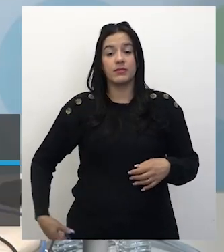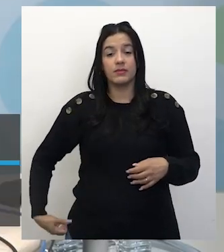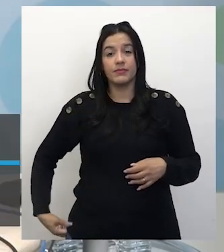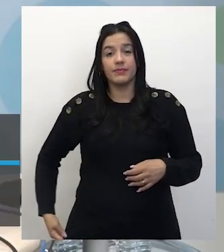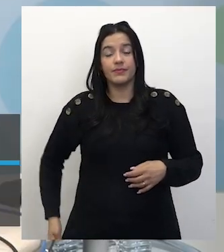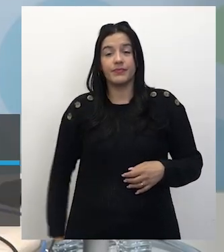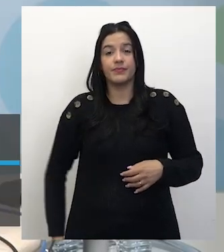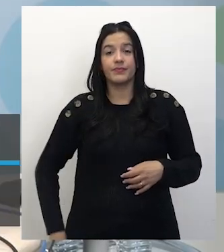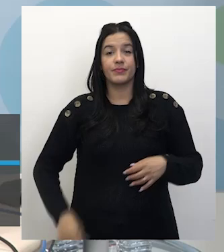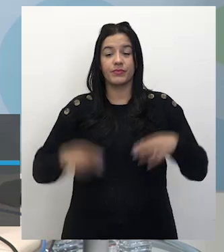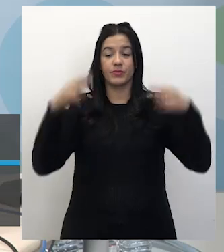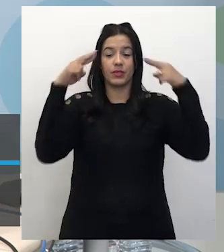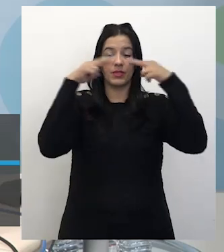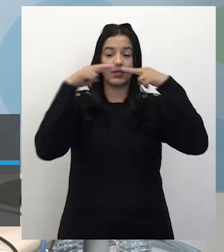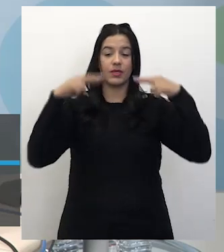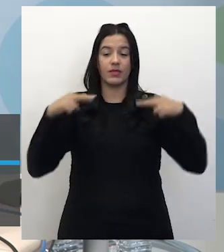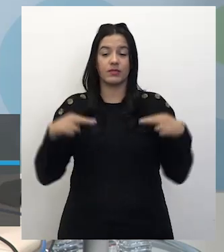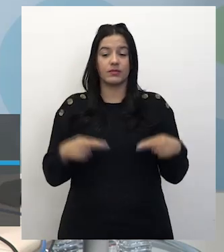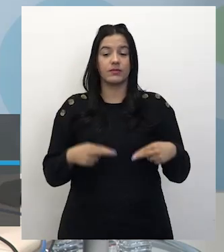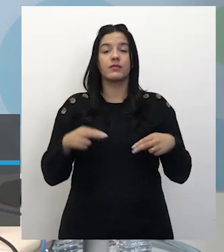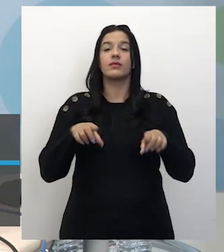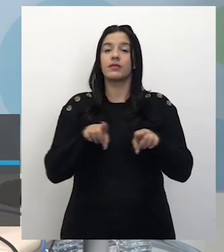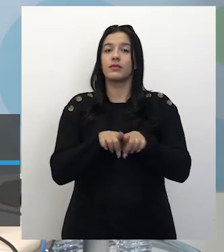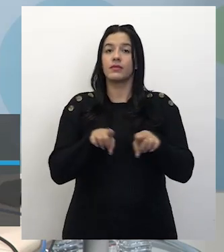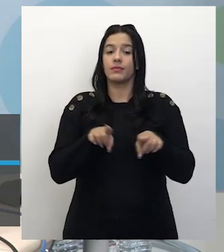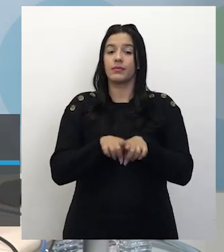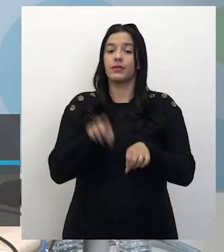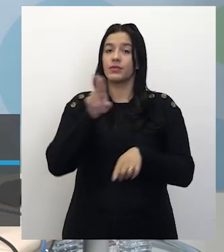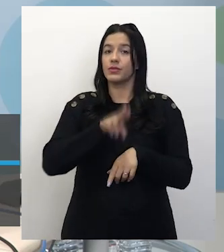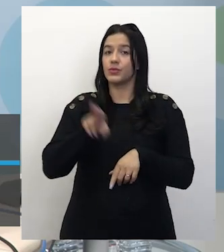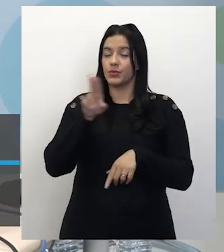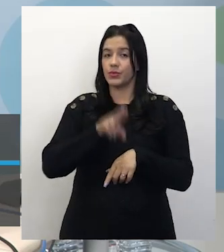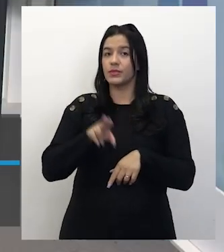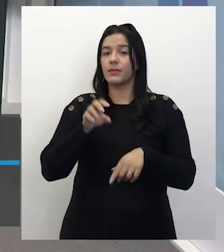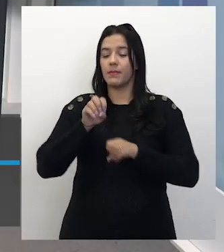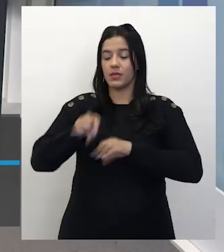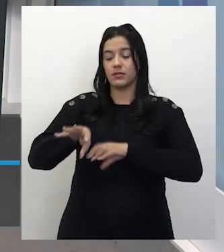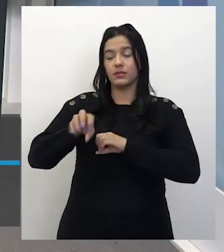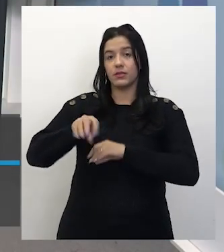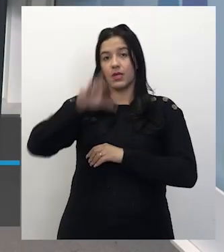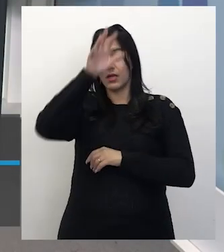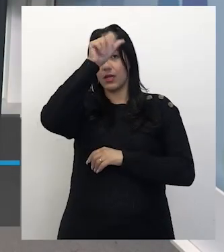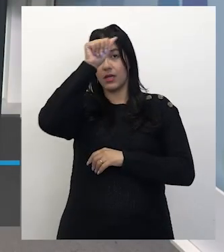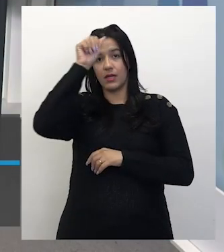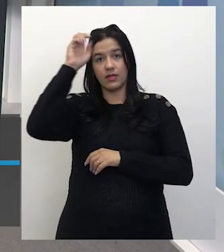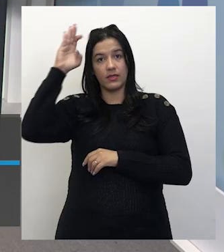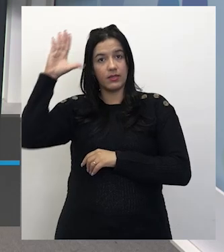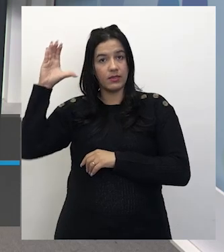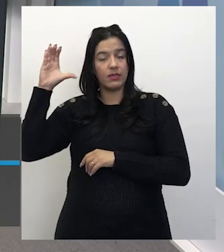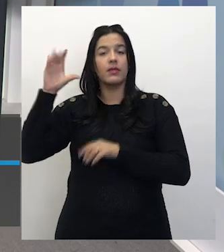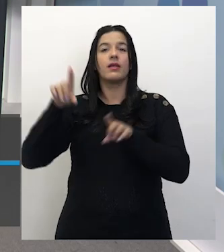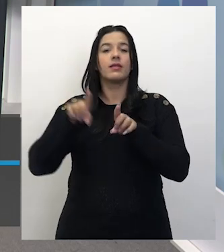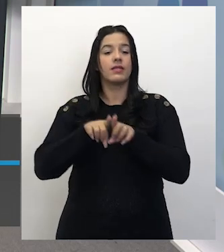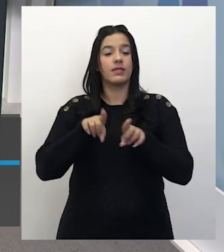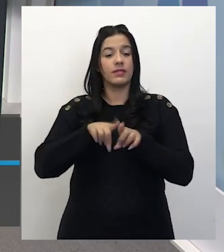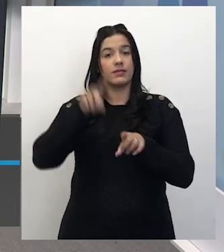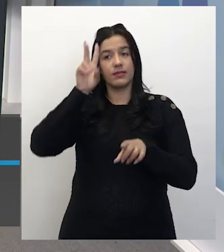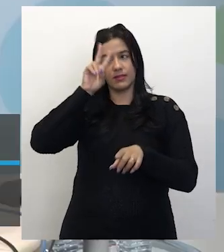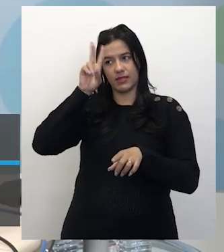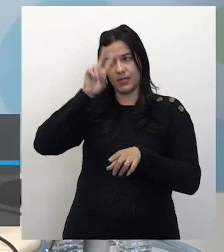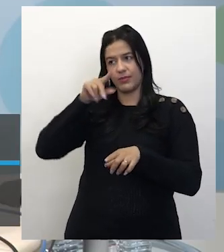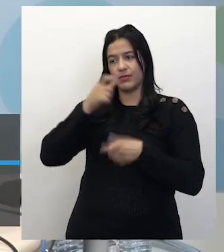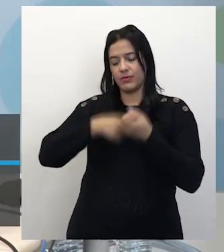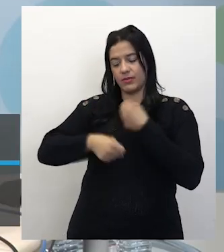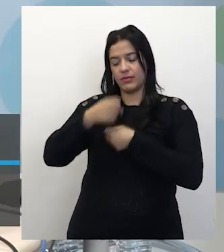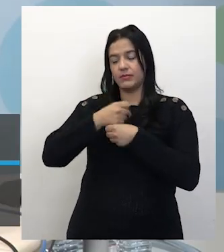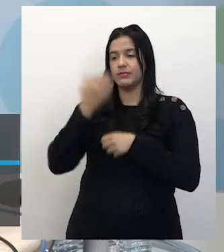e tudo mais. O cordel também ele é utilizado na alfabetização. Verdade. Né? Lembra que nós fizemos uma aula o ano